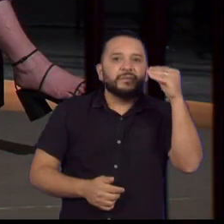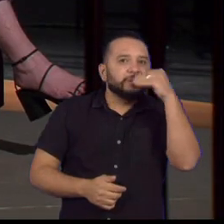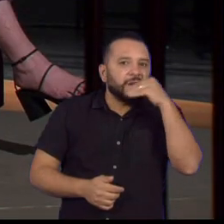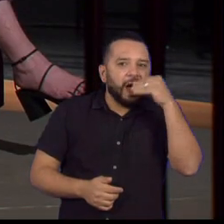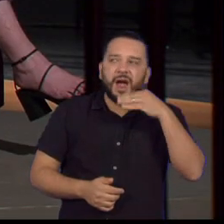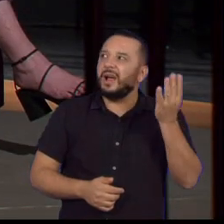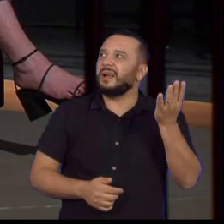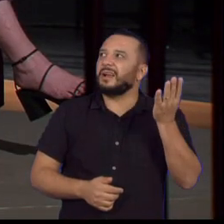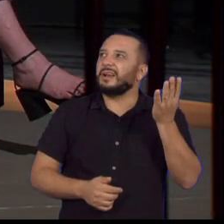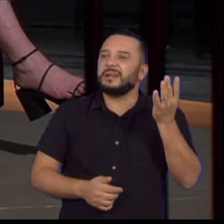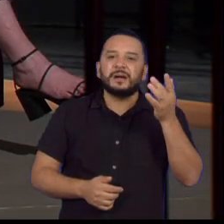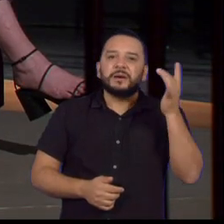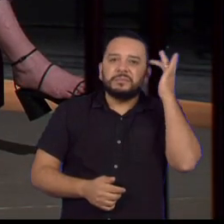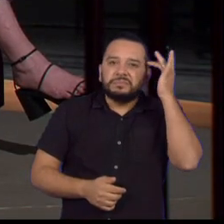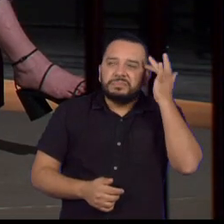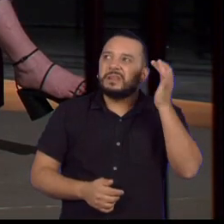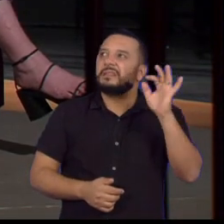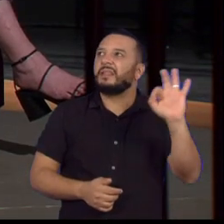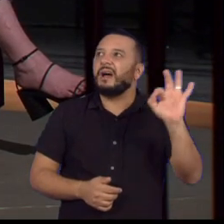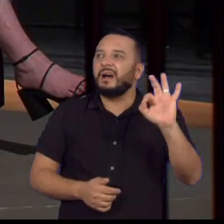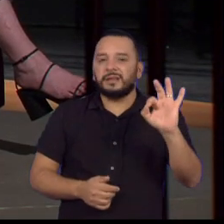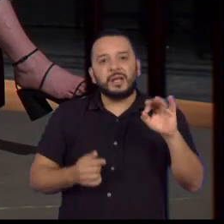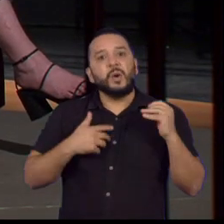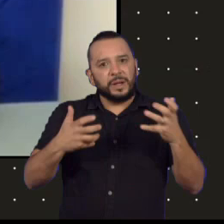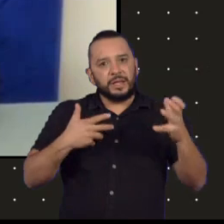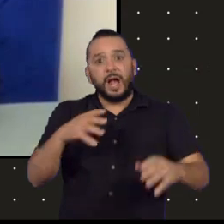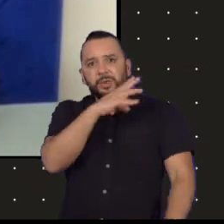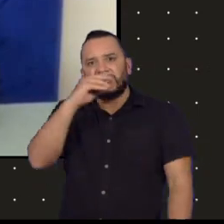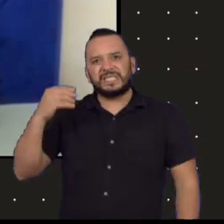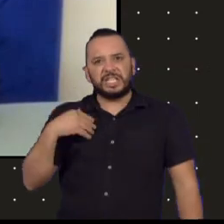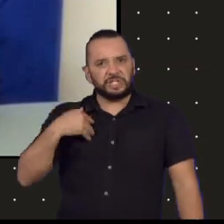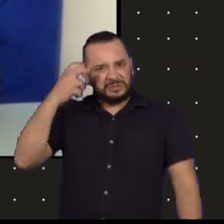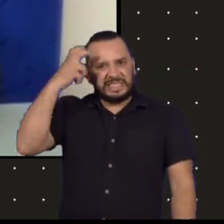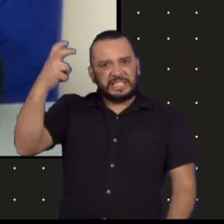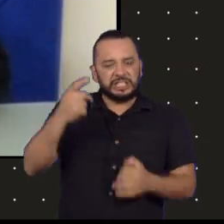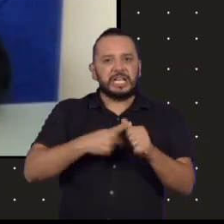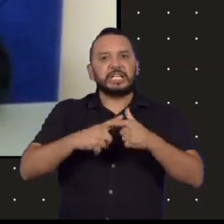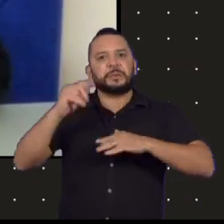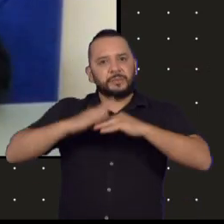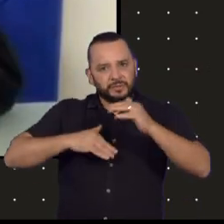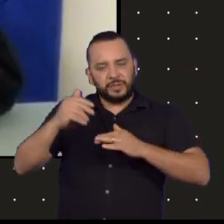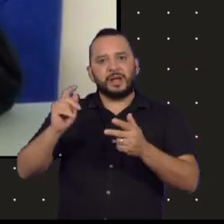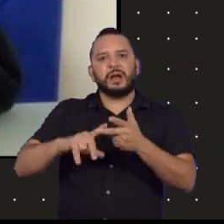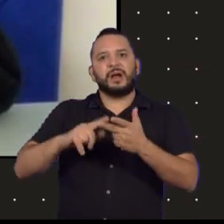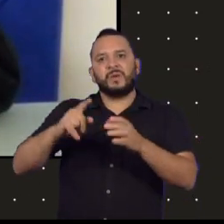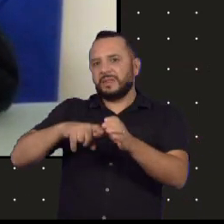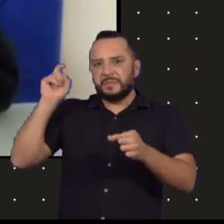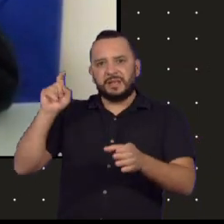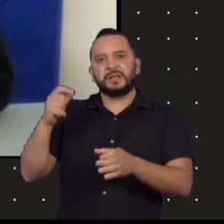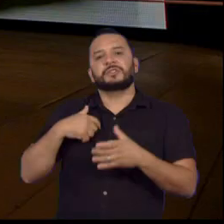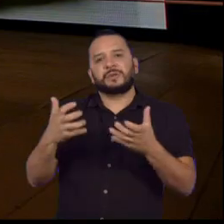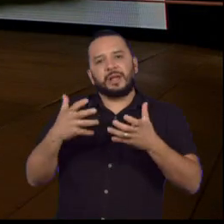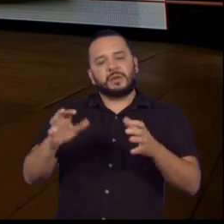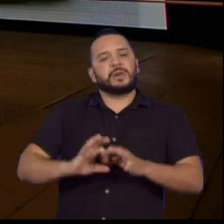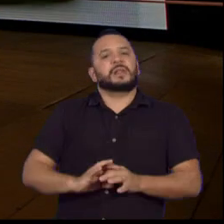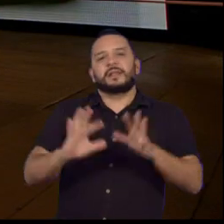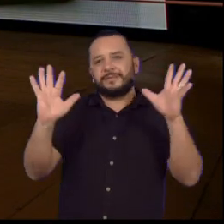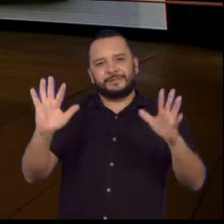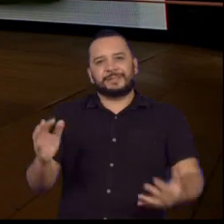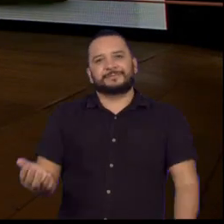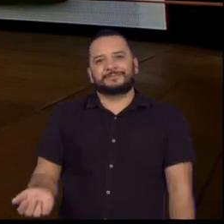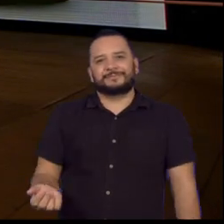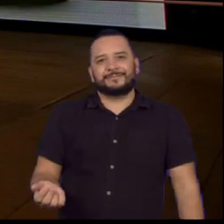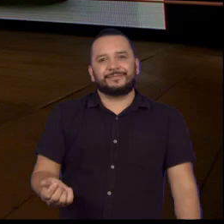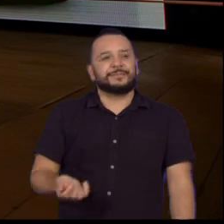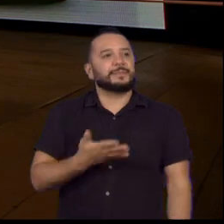rápido, experiente, inteligente, profissional e independente. Sobretudo livre. E